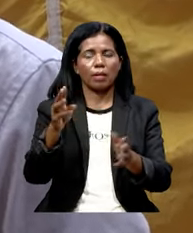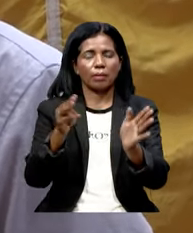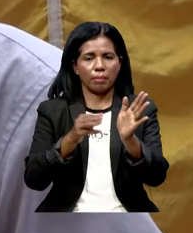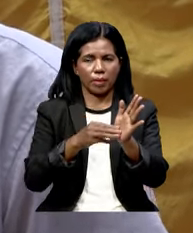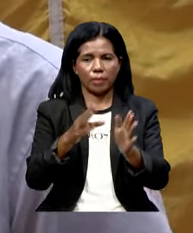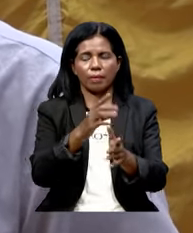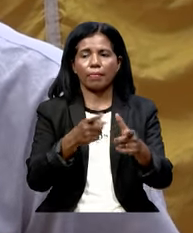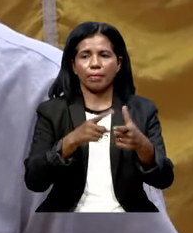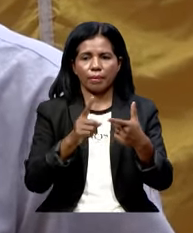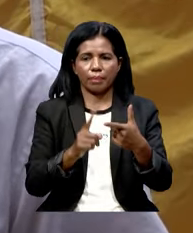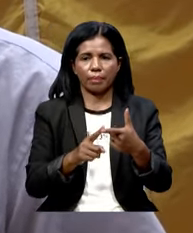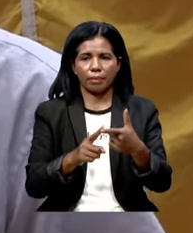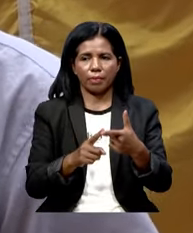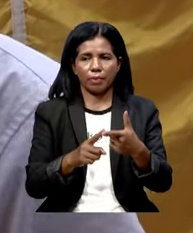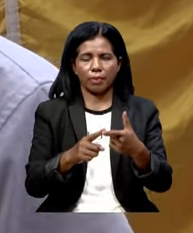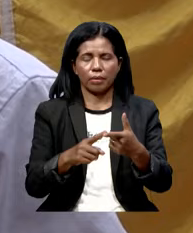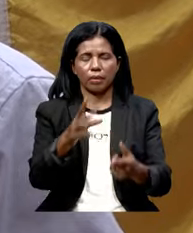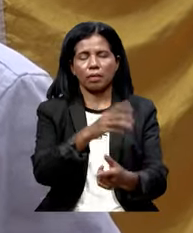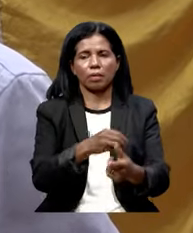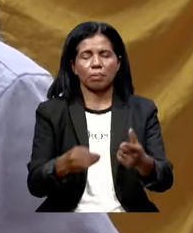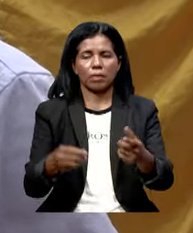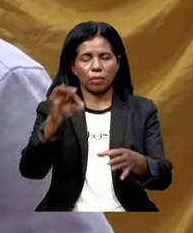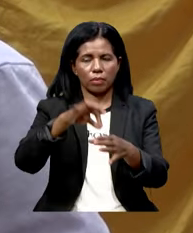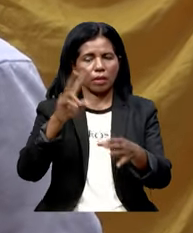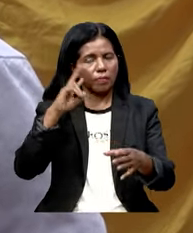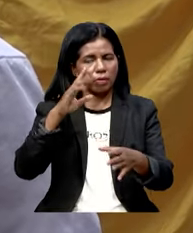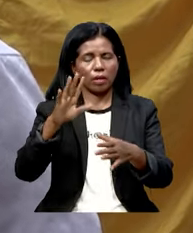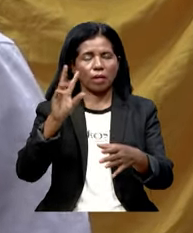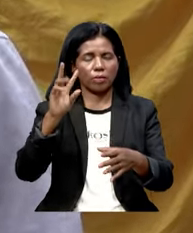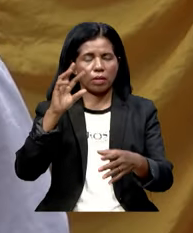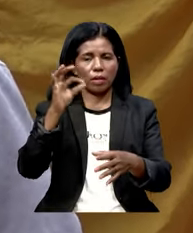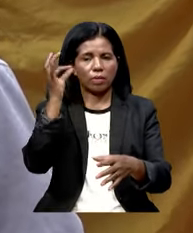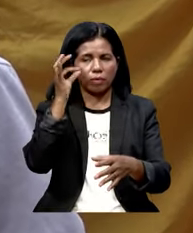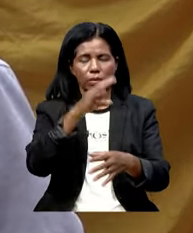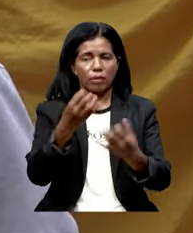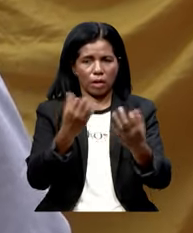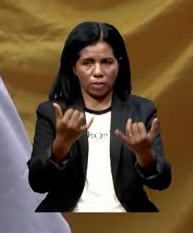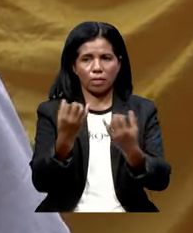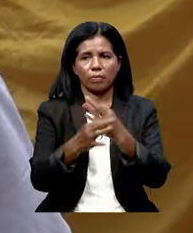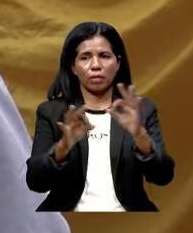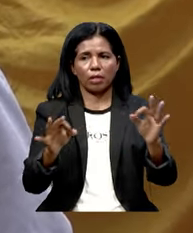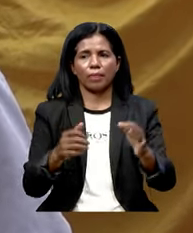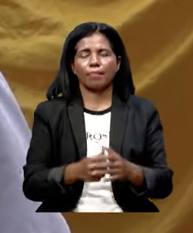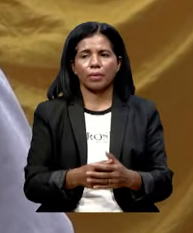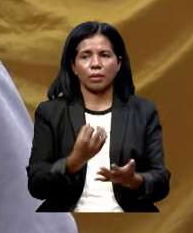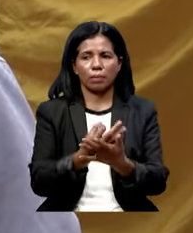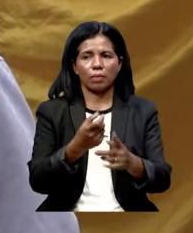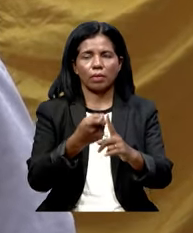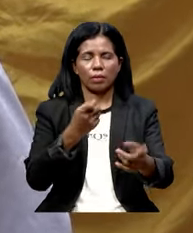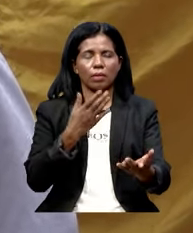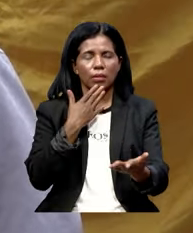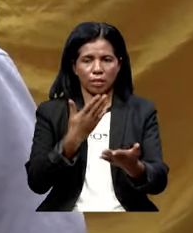É o nosso jardim, uma cirurgia para caminho. Portanto, hoje a mim finaliza a minha obra. Mento, naturalmente, orçamento subsente